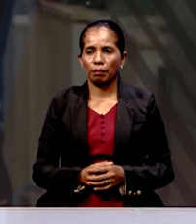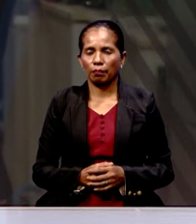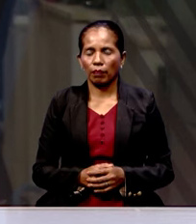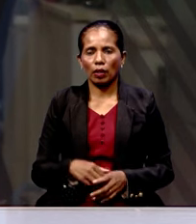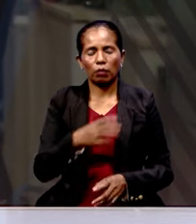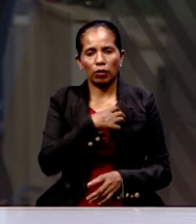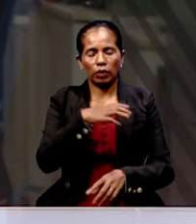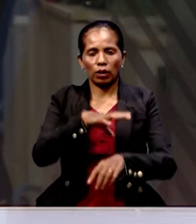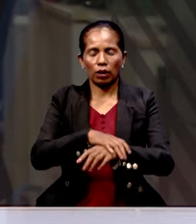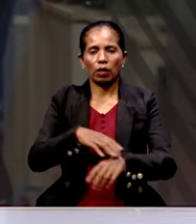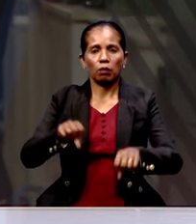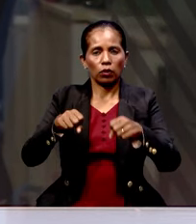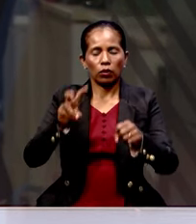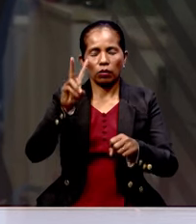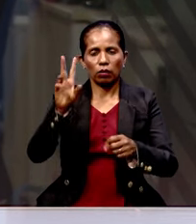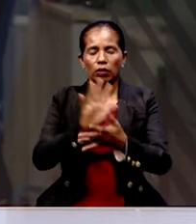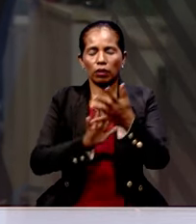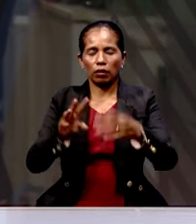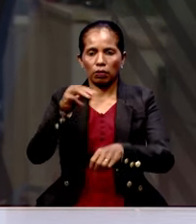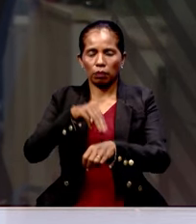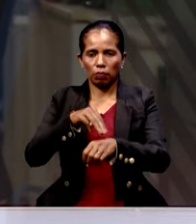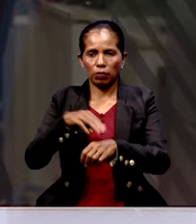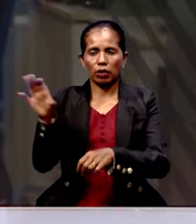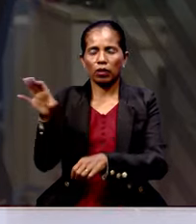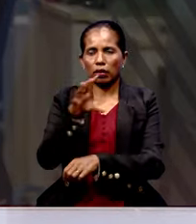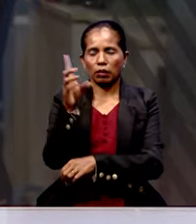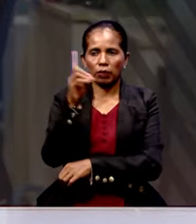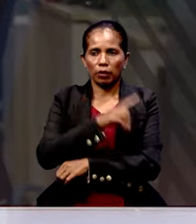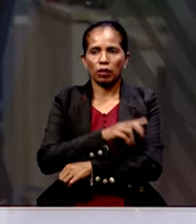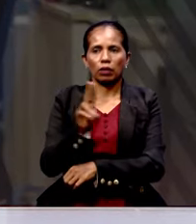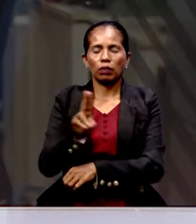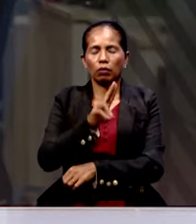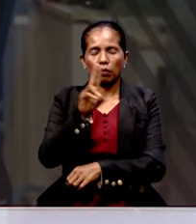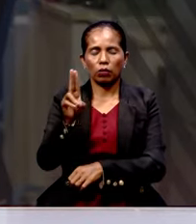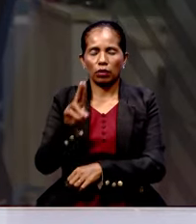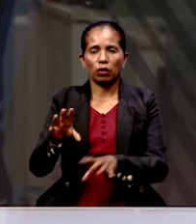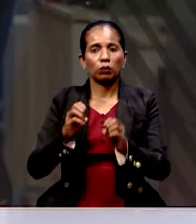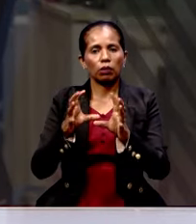Penetele prende motorizada rua e a celebração Missa Natal tamba usa a cano resin.